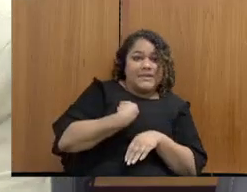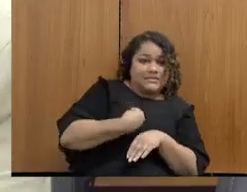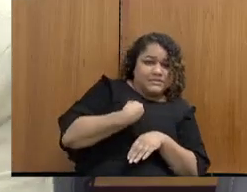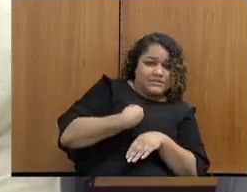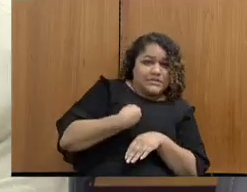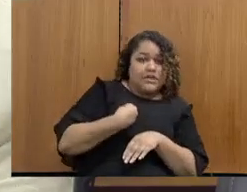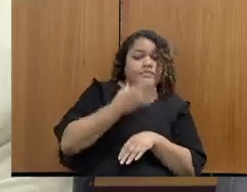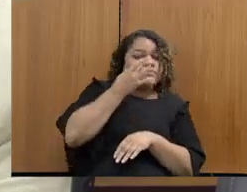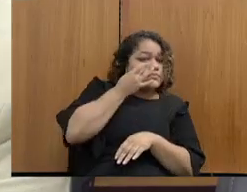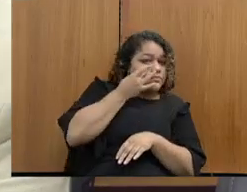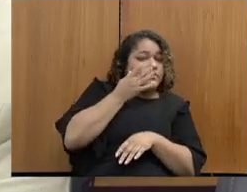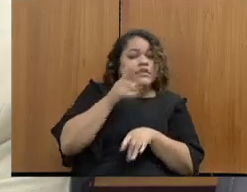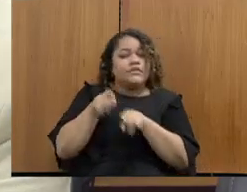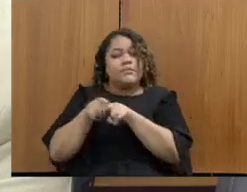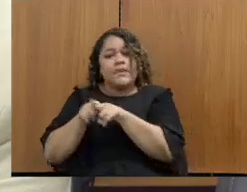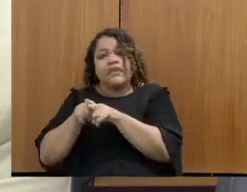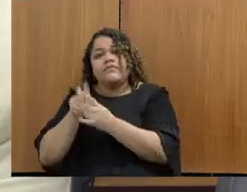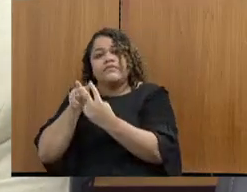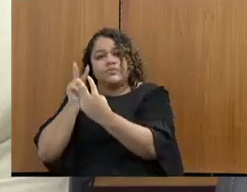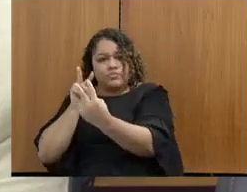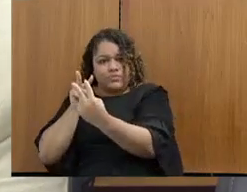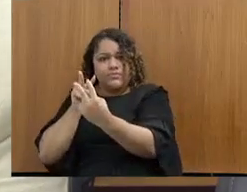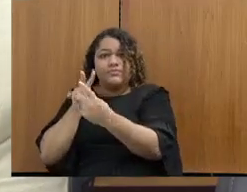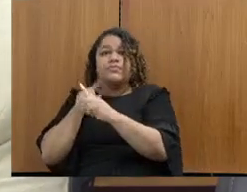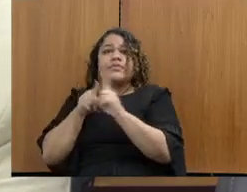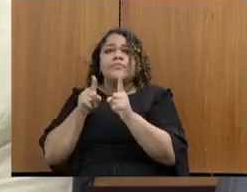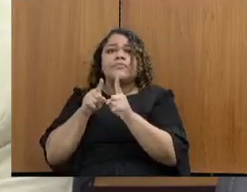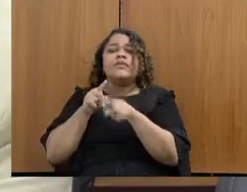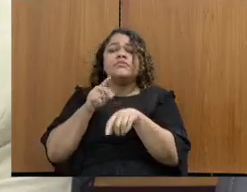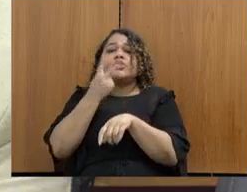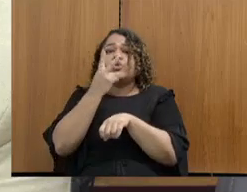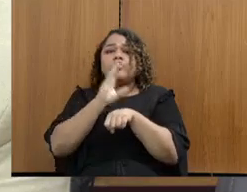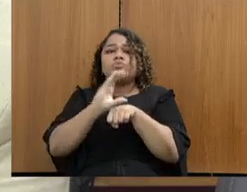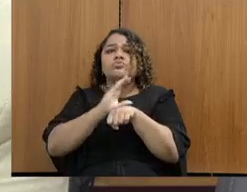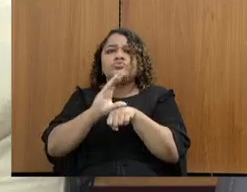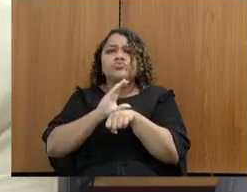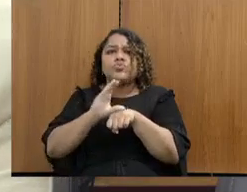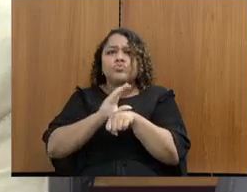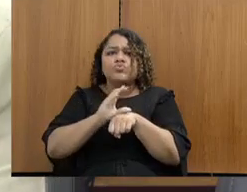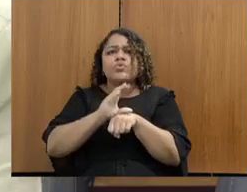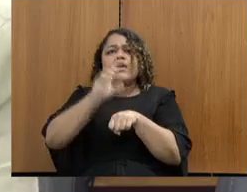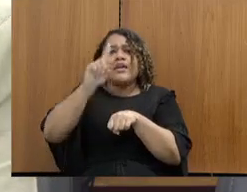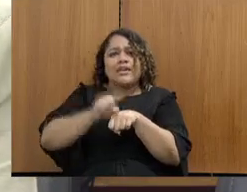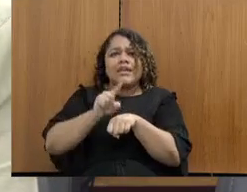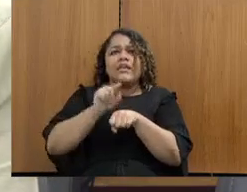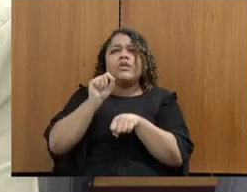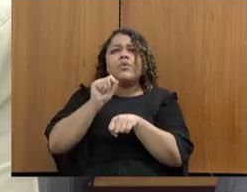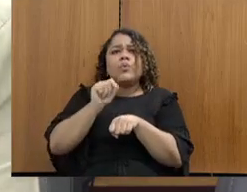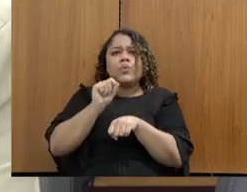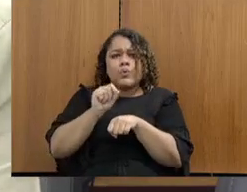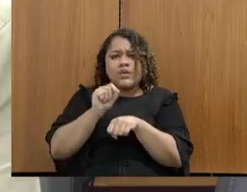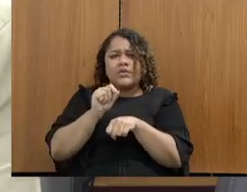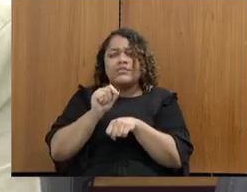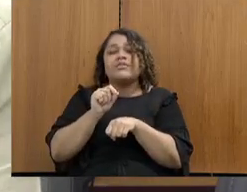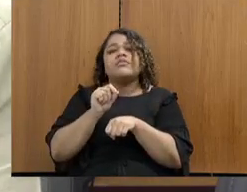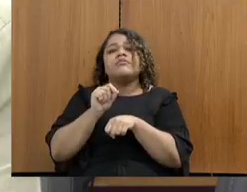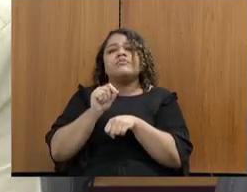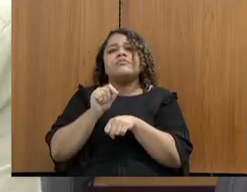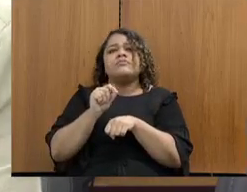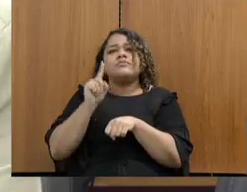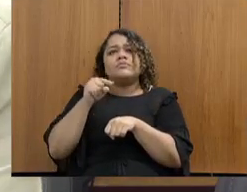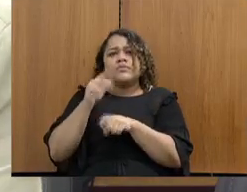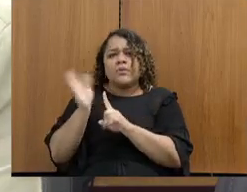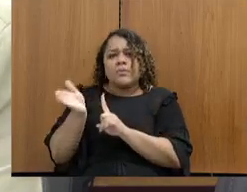aqui eles coadunam com espectro à esquerda que é o de proteção e promoção de direitos